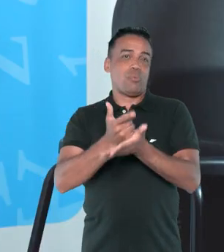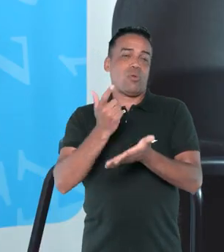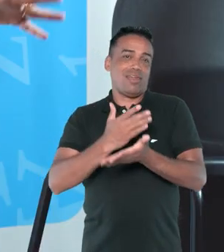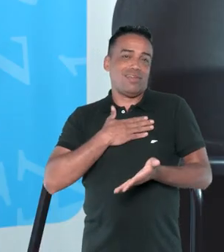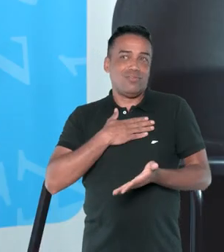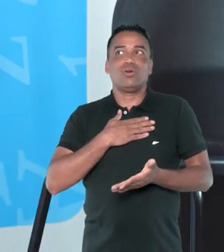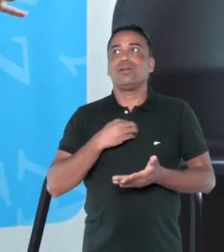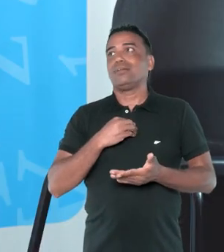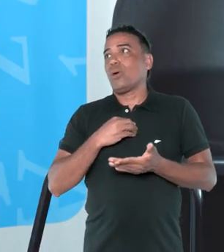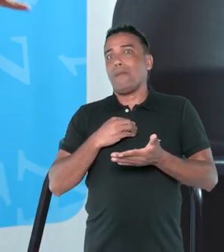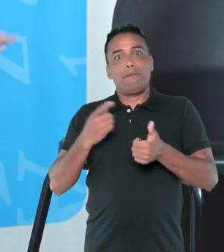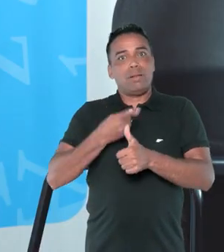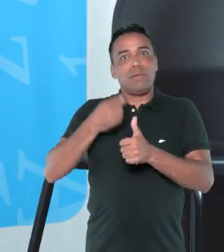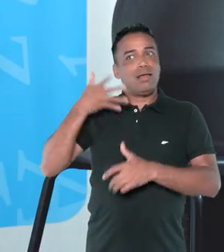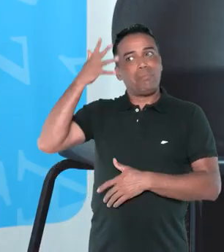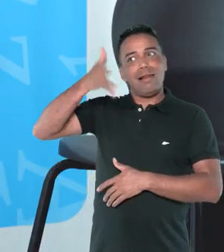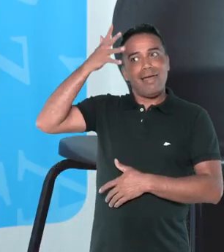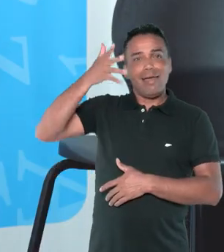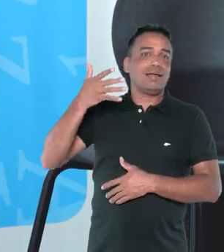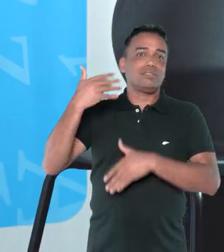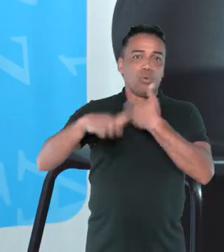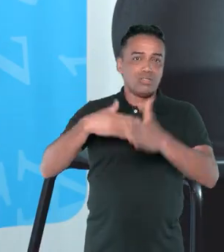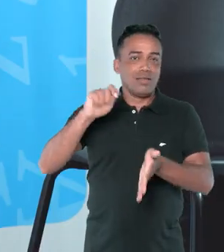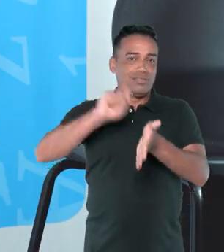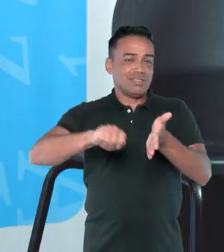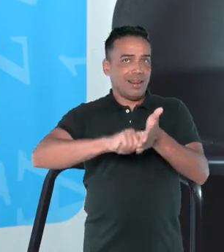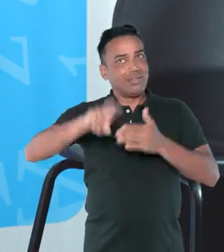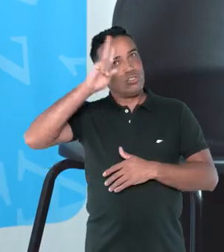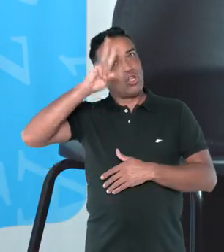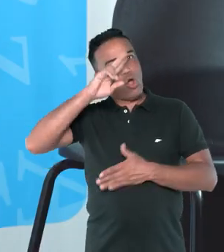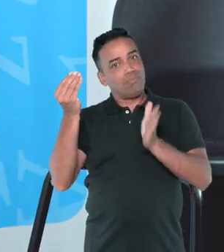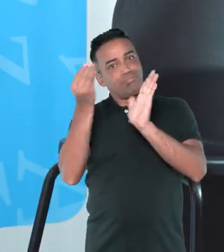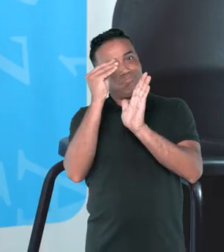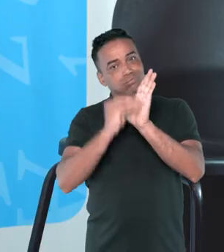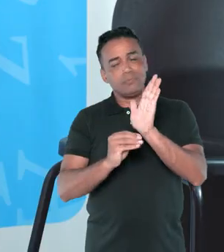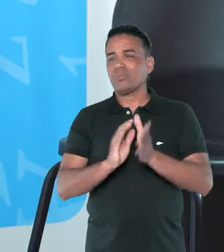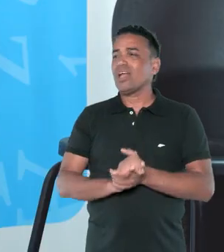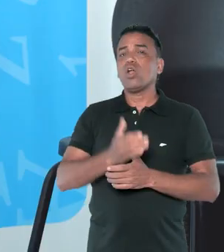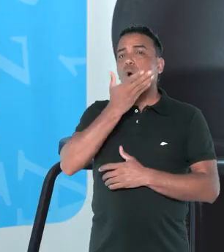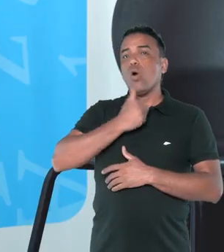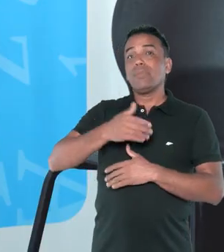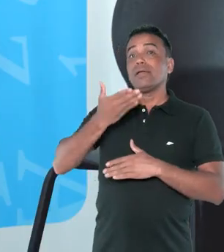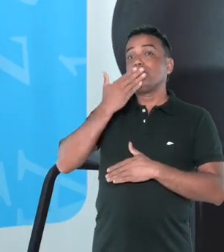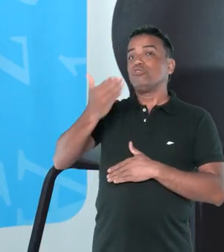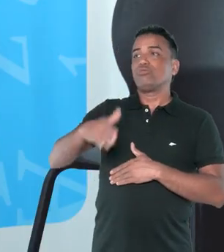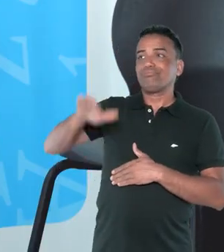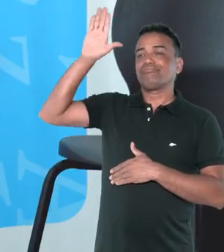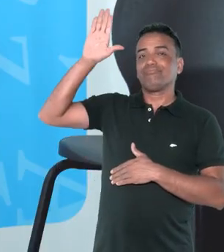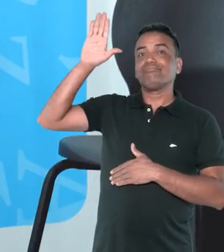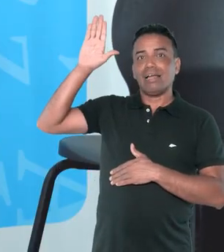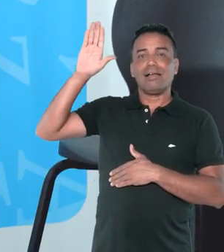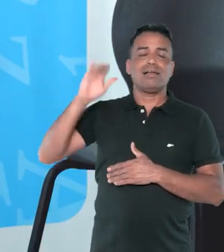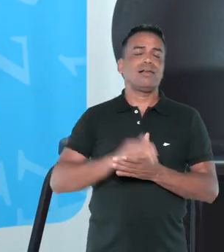Eu falei, primeiro fiz uma palestra, contei como é que foi a escrita do livro e tal. E aí um deles pediu para falar. Aí o nome dele é Gerson.